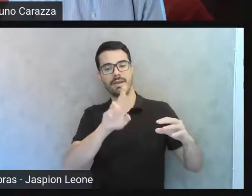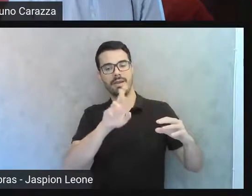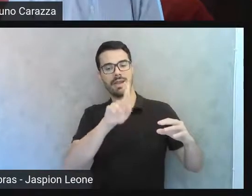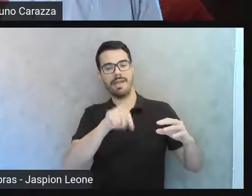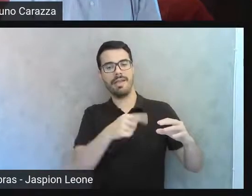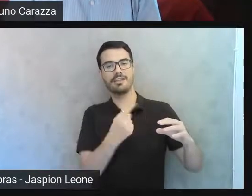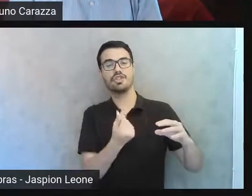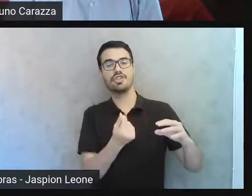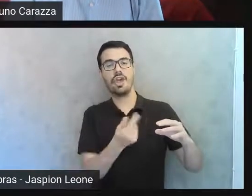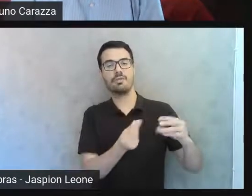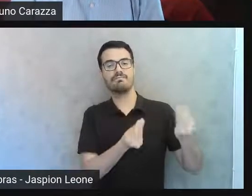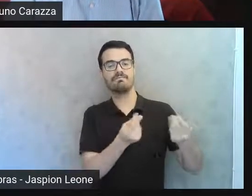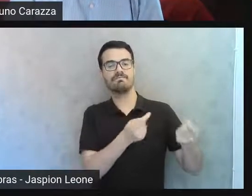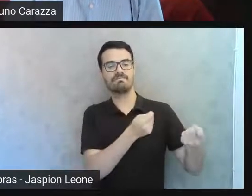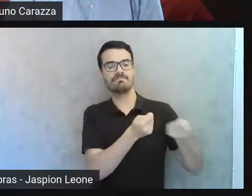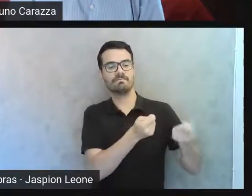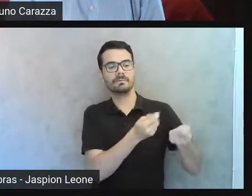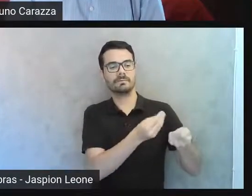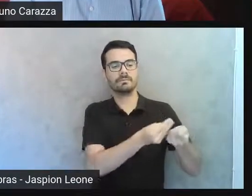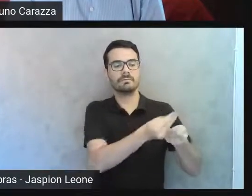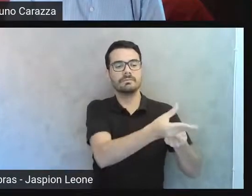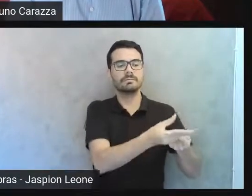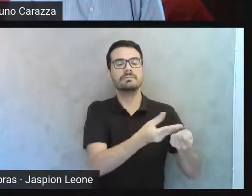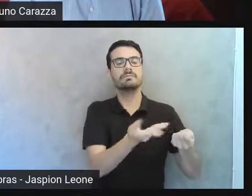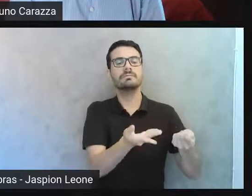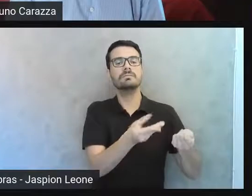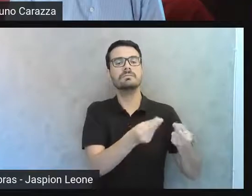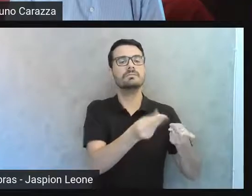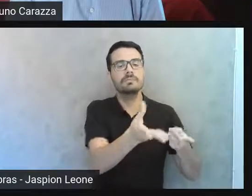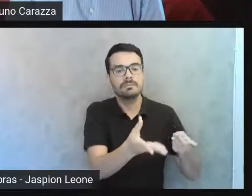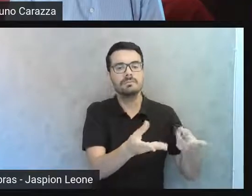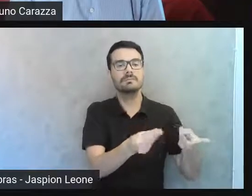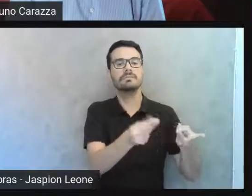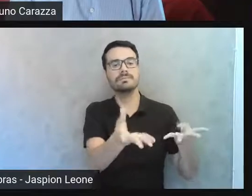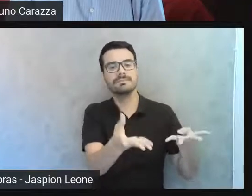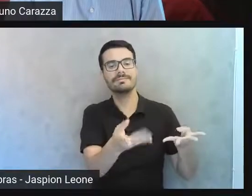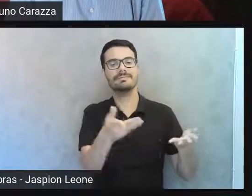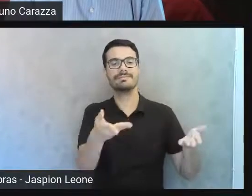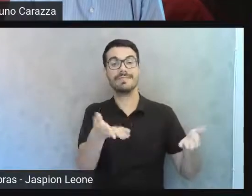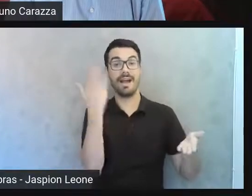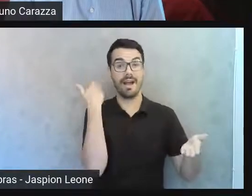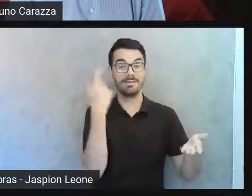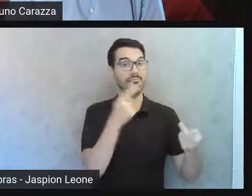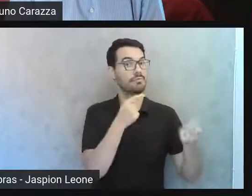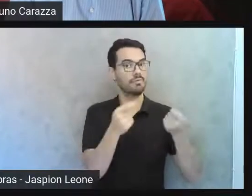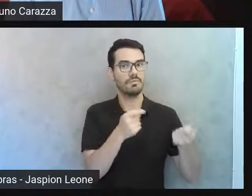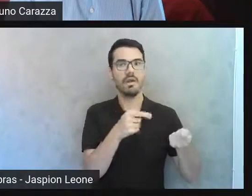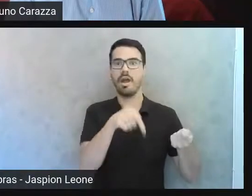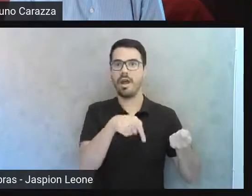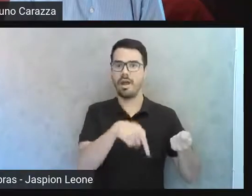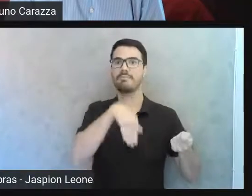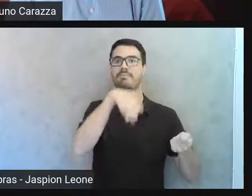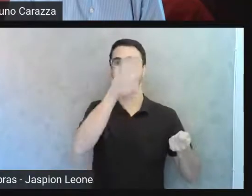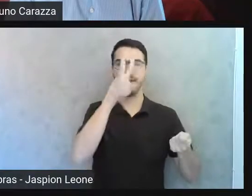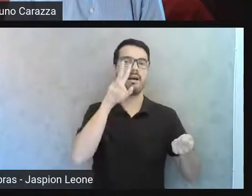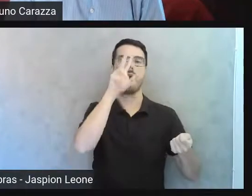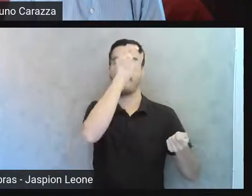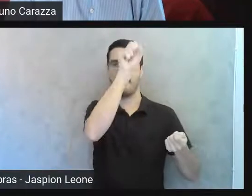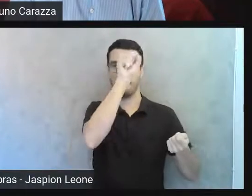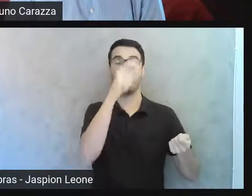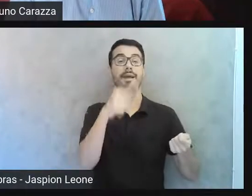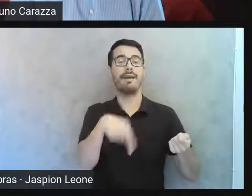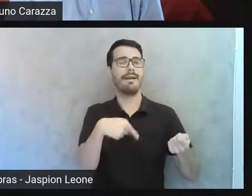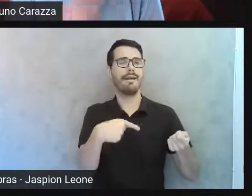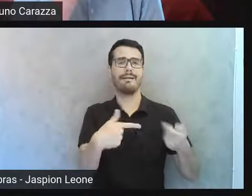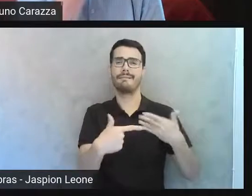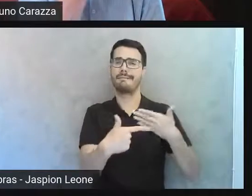era antes, em boa medida, né? E ficou mais ainda agora, né? Mas essa é uma função, é exatamente o que a gente não quereria muito